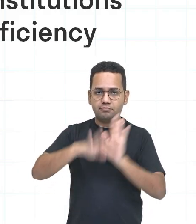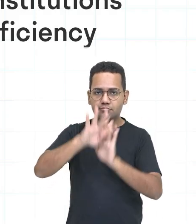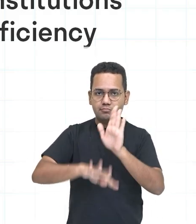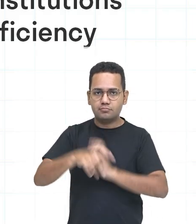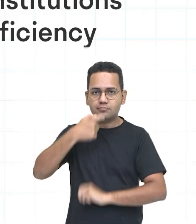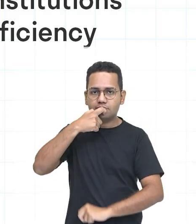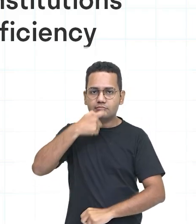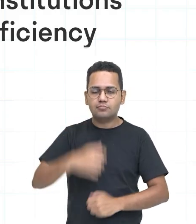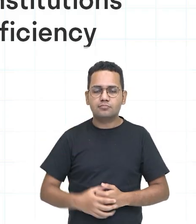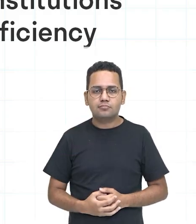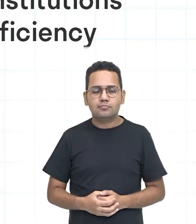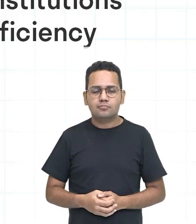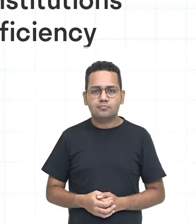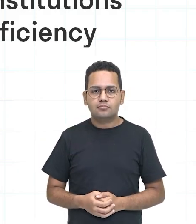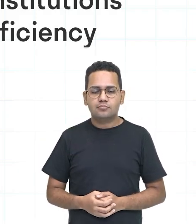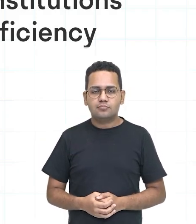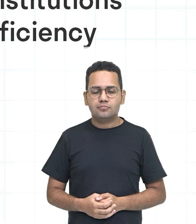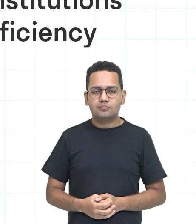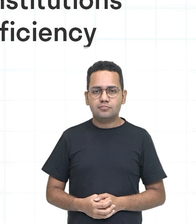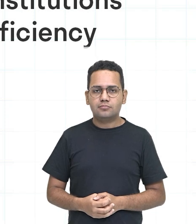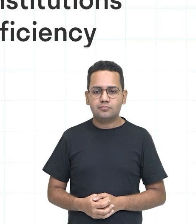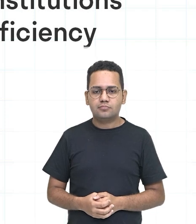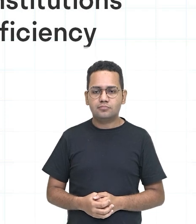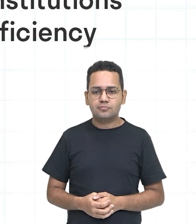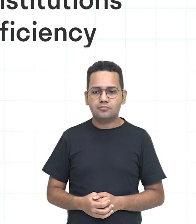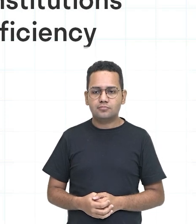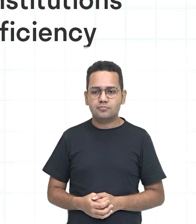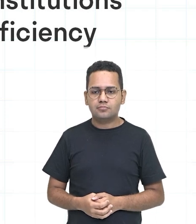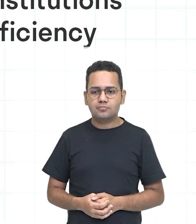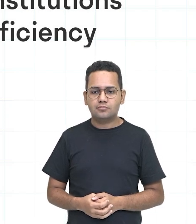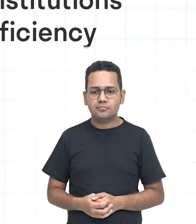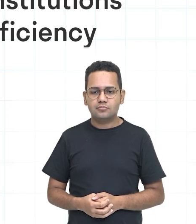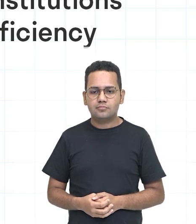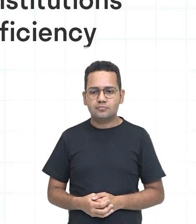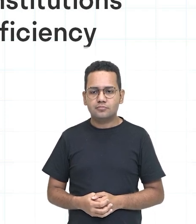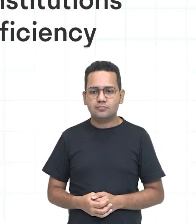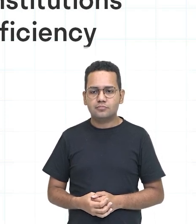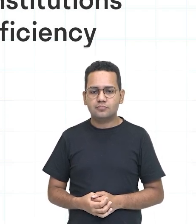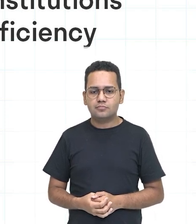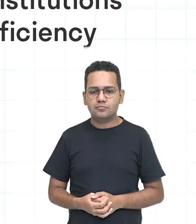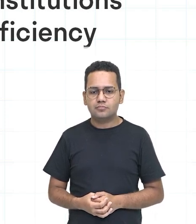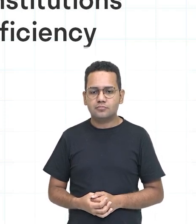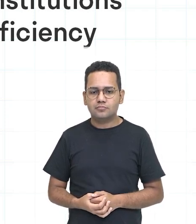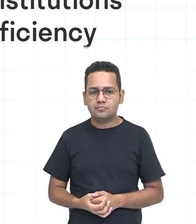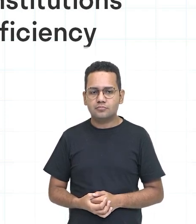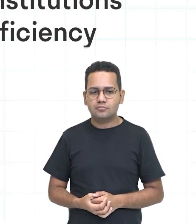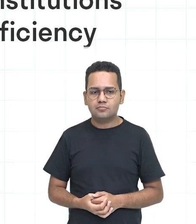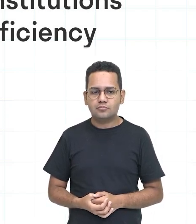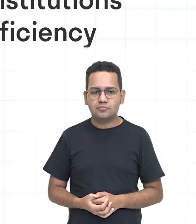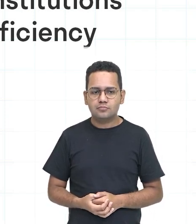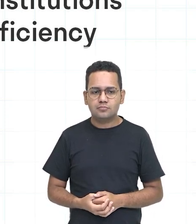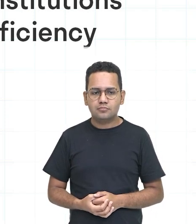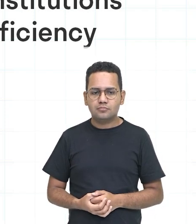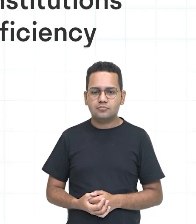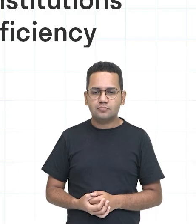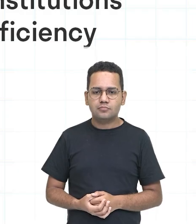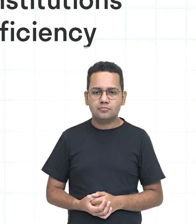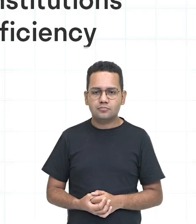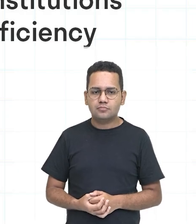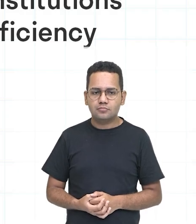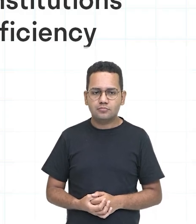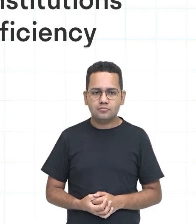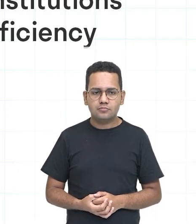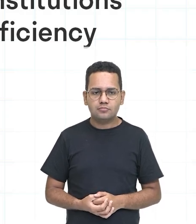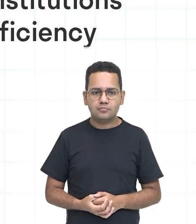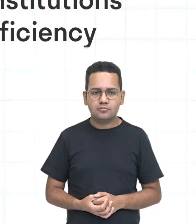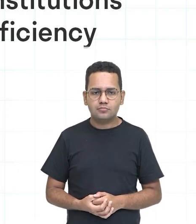also influences education and professional development. Many of the world's top universities and research